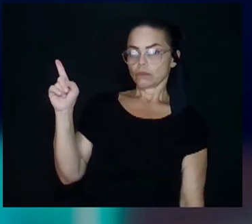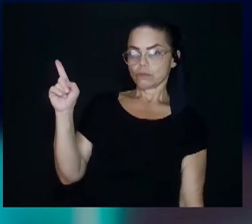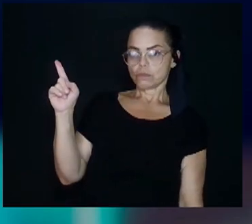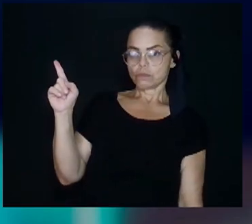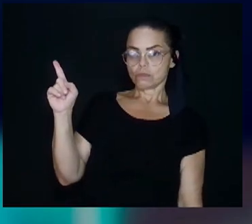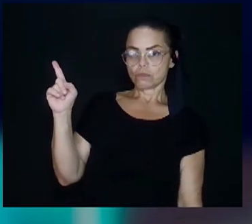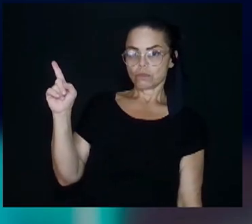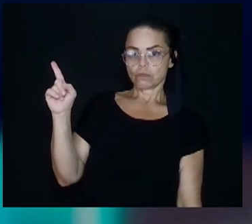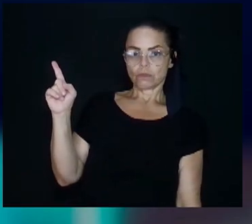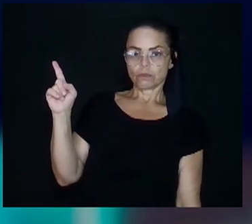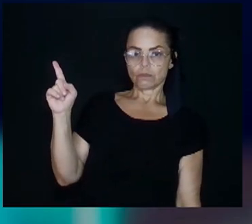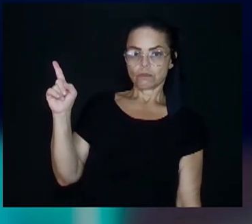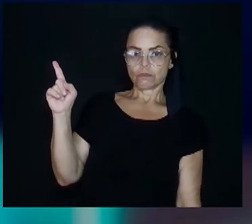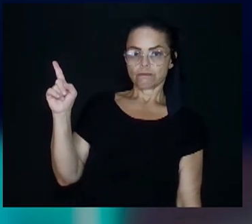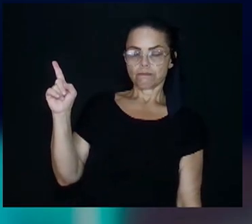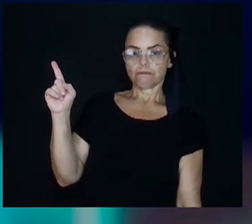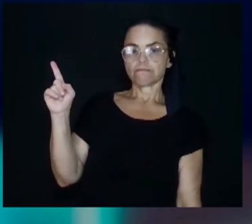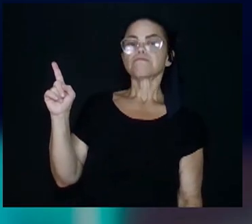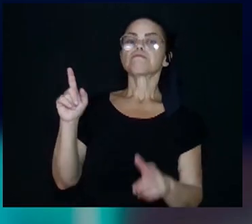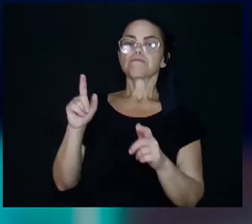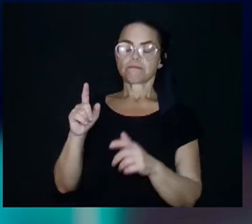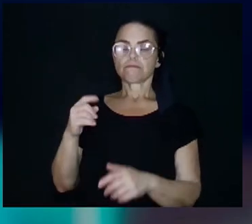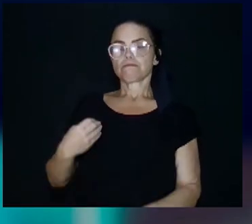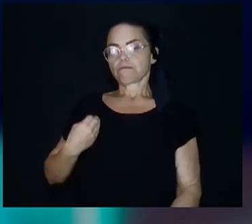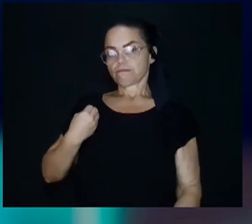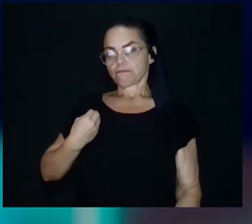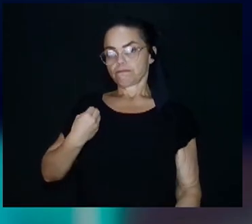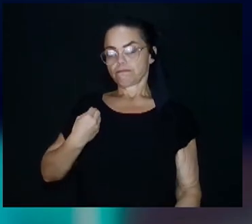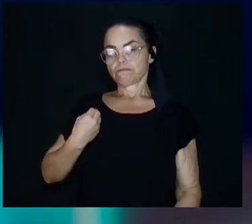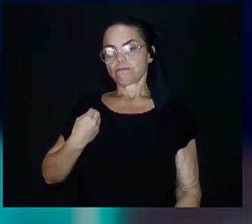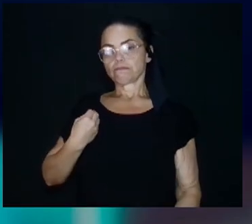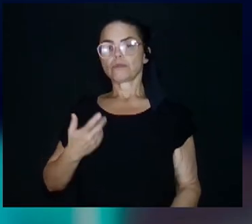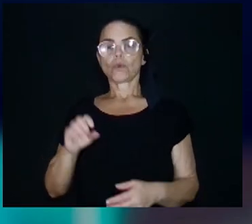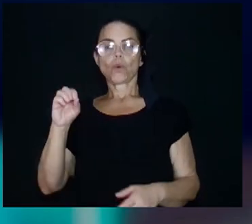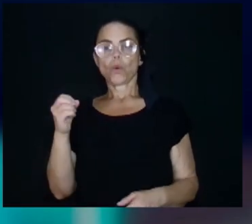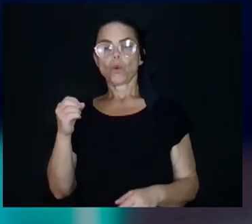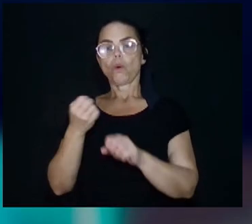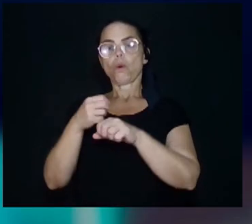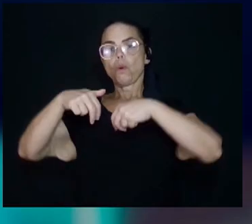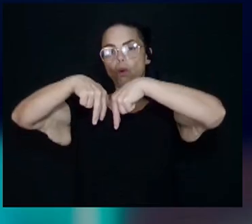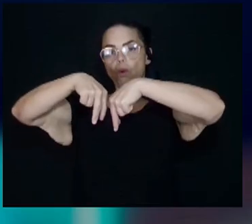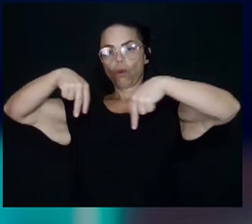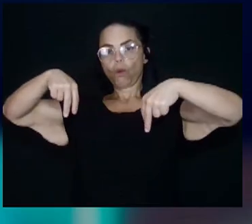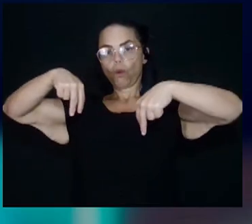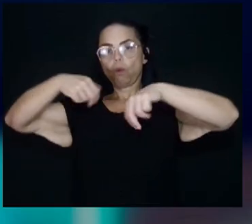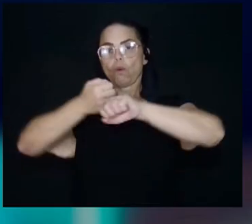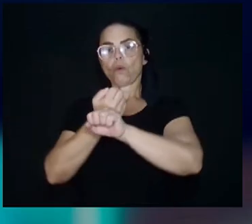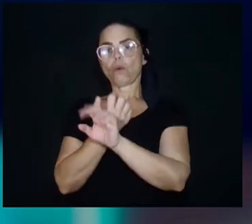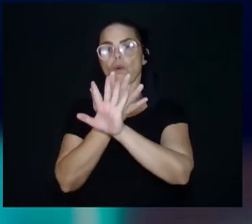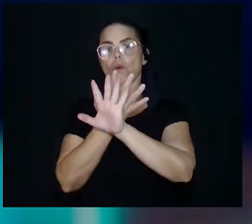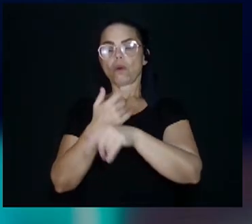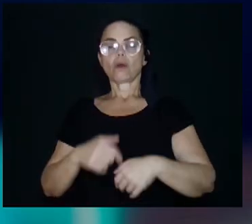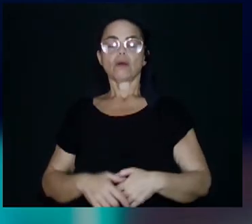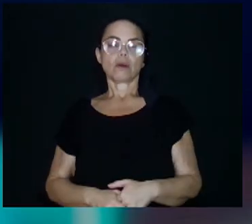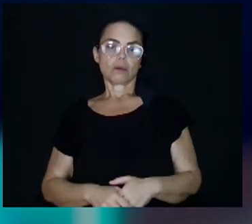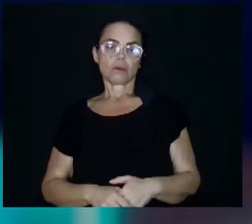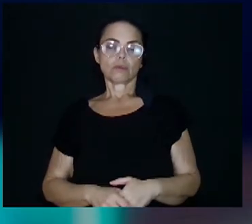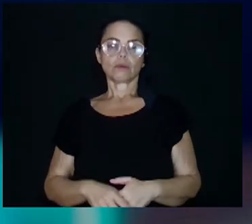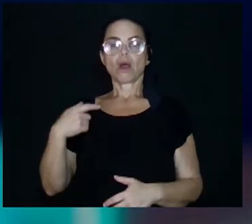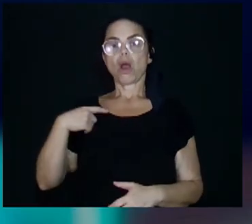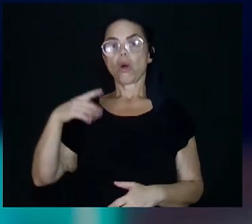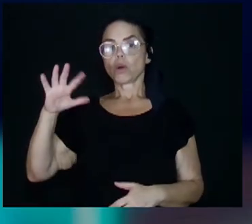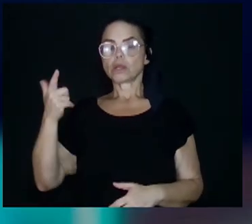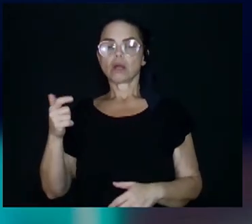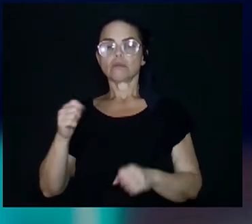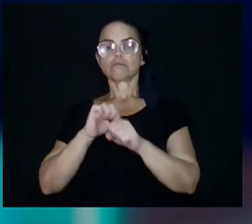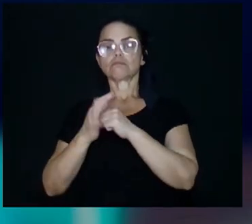Podem ser em formato presencial ou virtual. O formato virtual foi uma novidade que do dia para a noite a pandemia trouxe. A gente teve